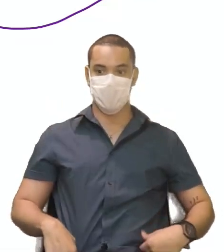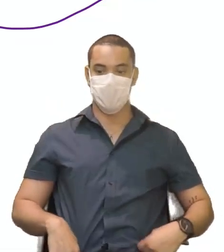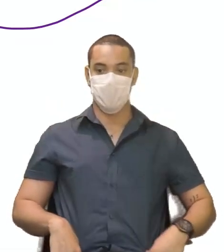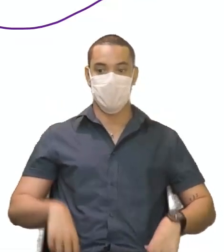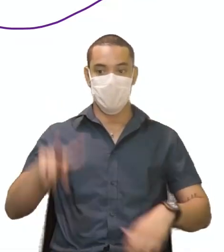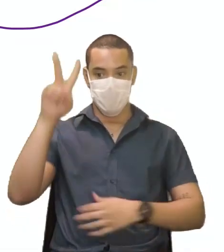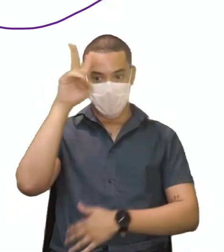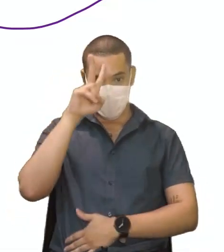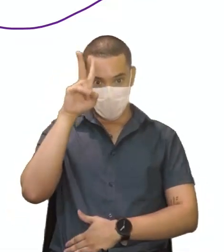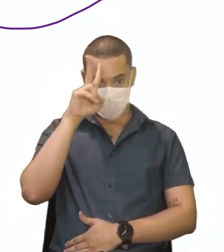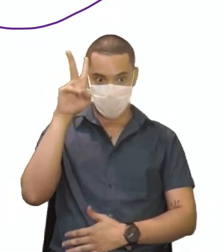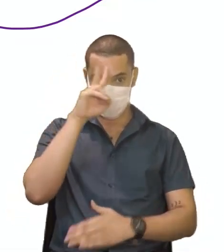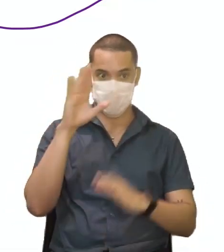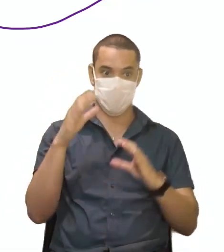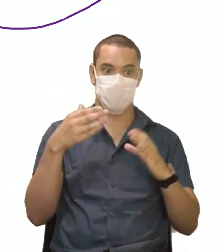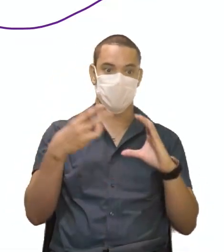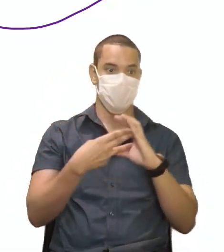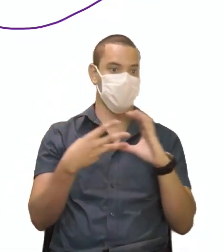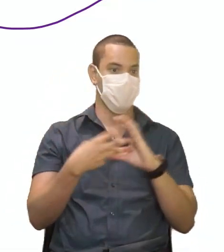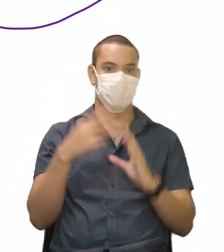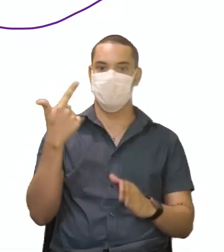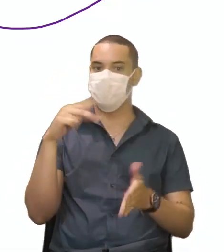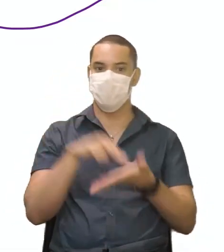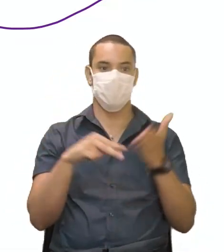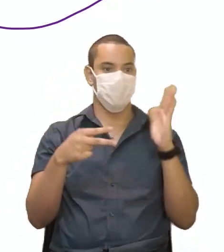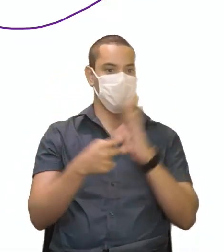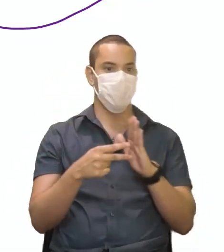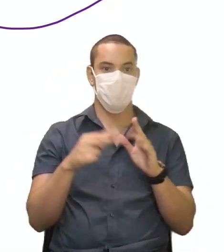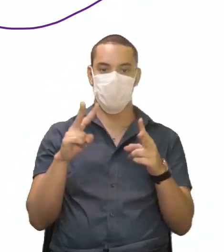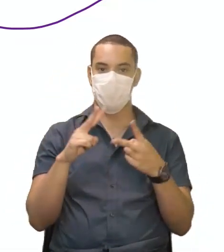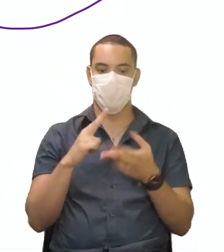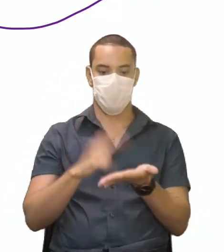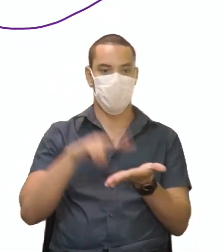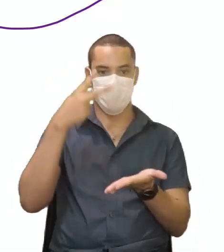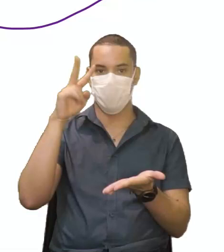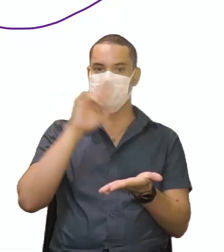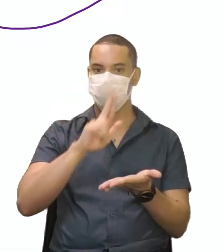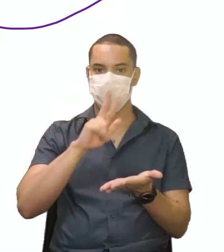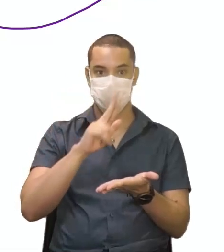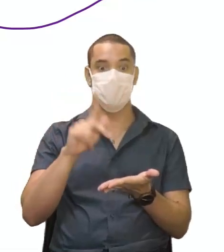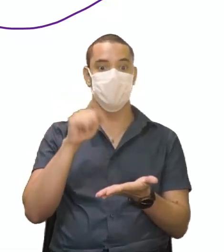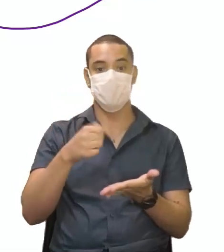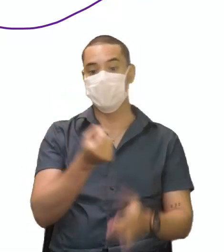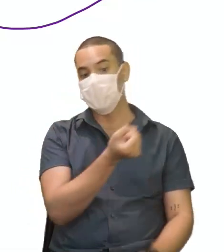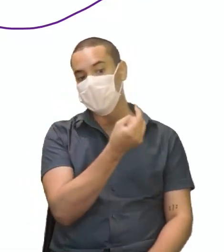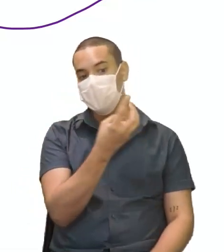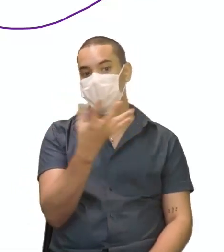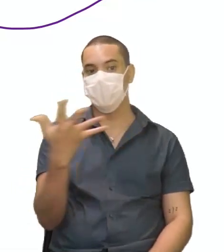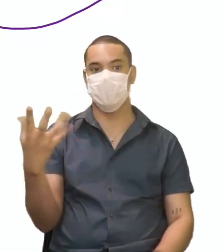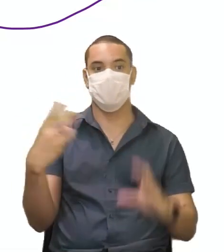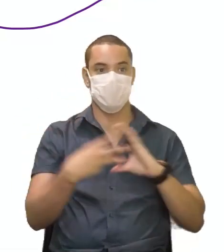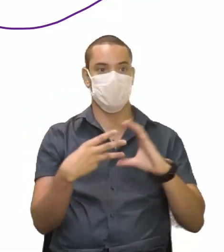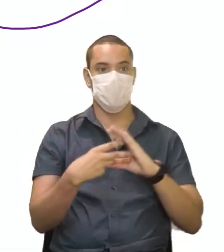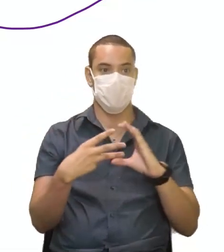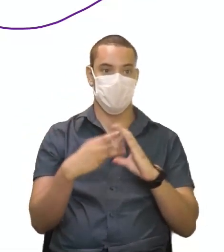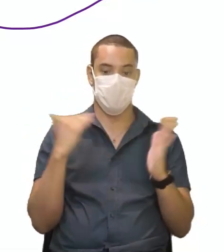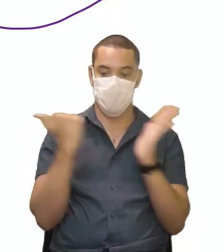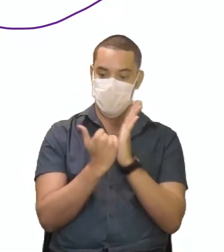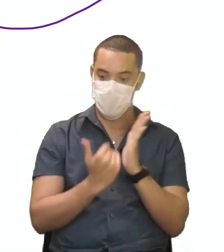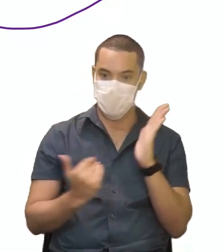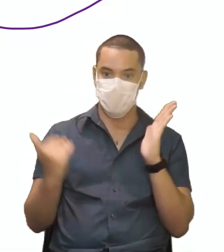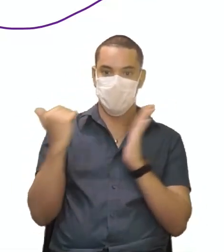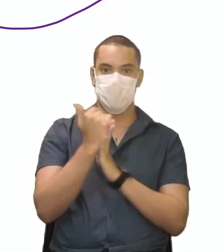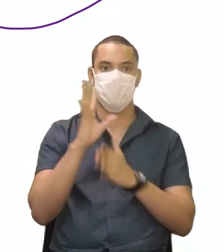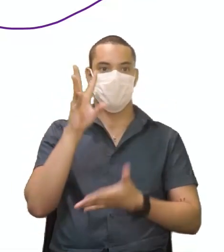que crescimento de célula não tem nada a ver com aumento de volume, é quantidade de células que nós vamos aumentando no nosso corpo e vão fazendo com que nós